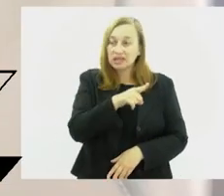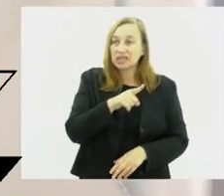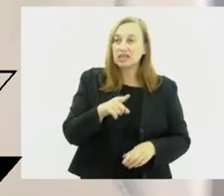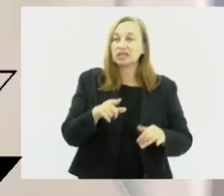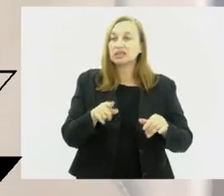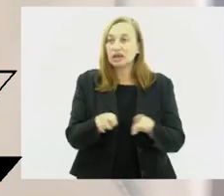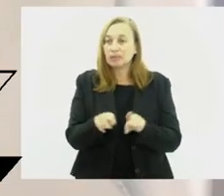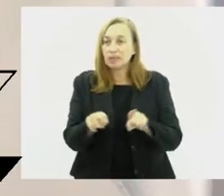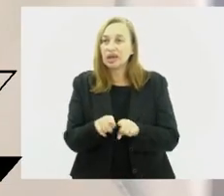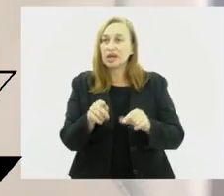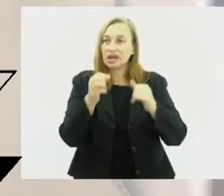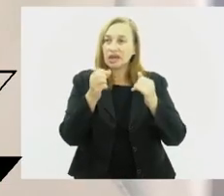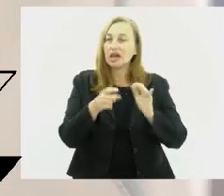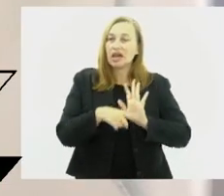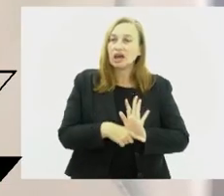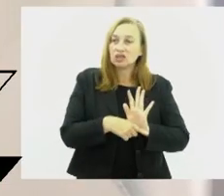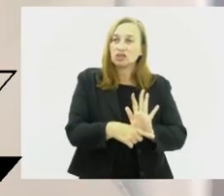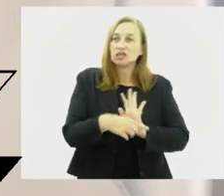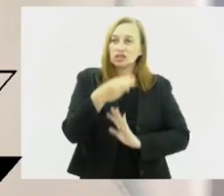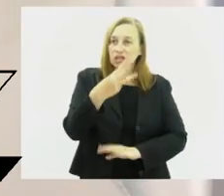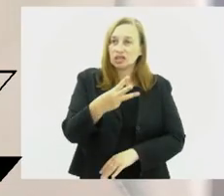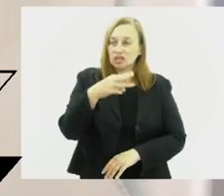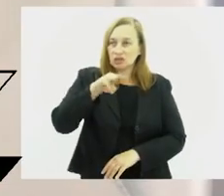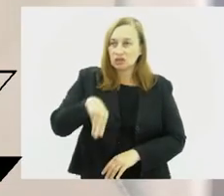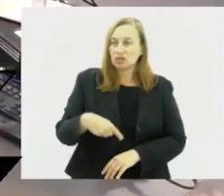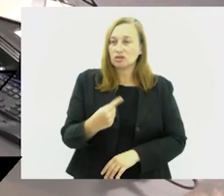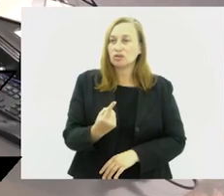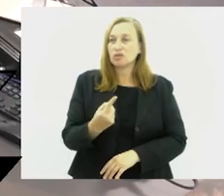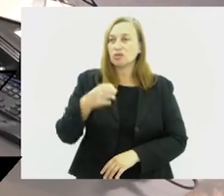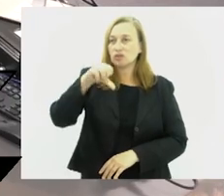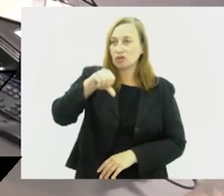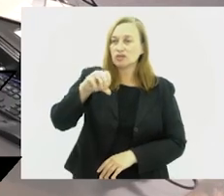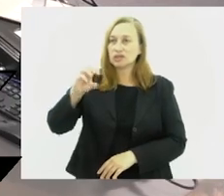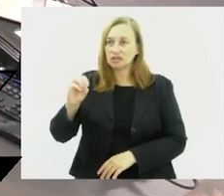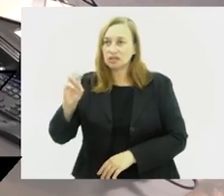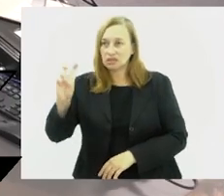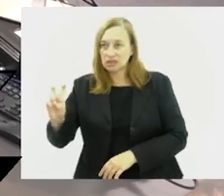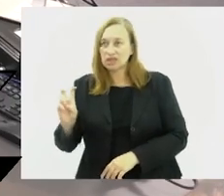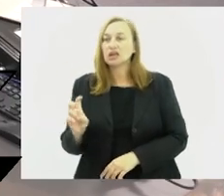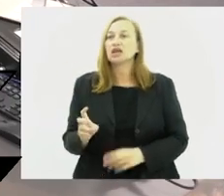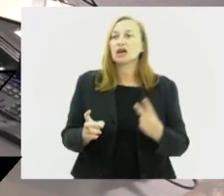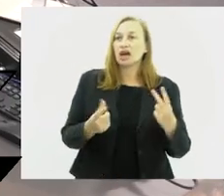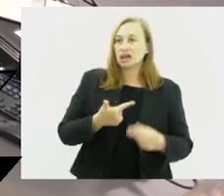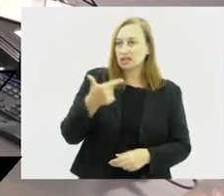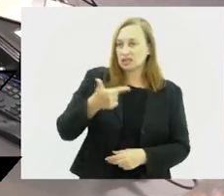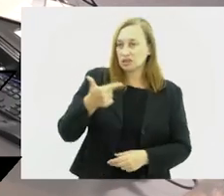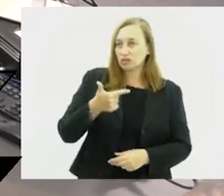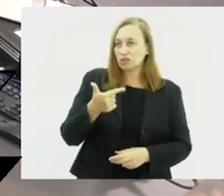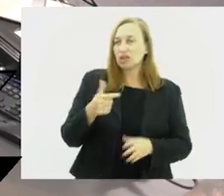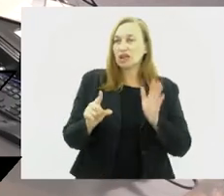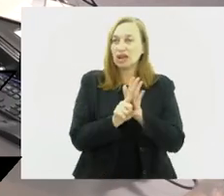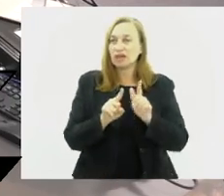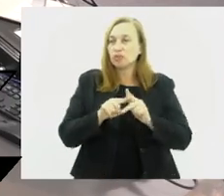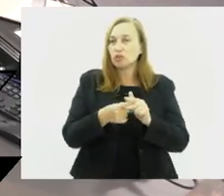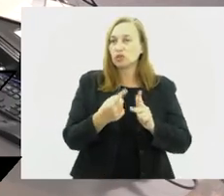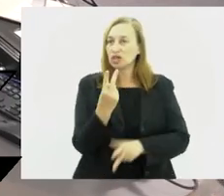também a 3.205. Claro. Sim, né? Até porque a segunda lei... Altera as duas. Altera as duas. Mas, na verdade, eu vejo que a gente pode caminhar até